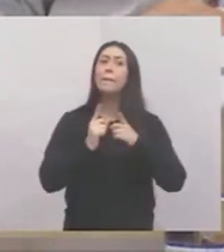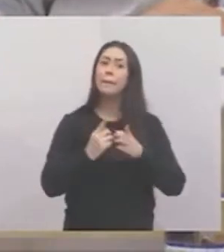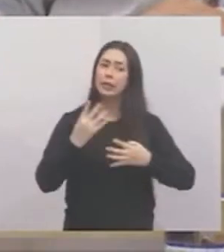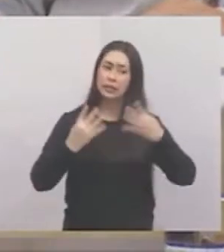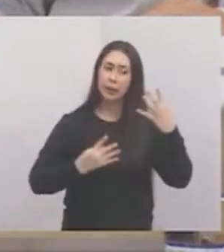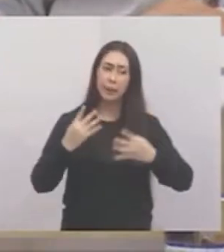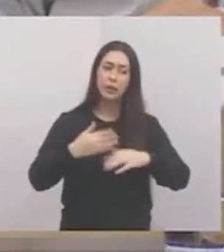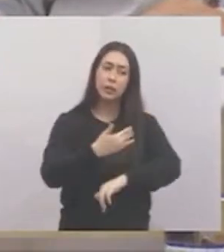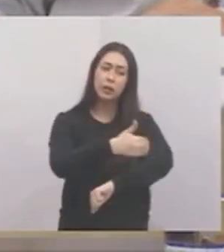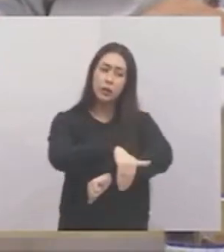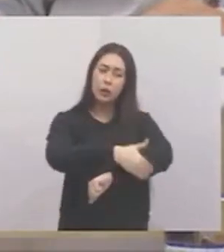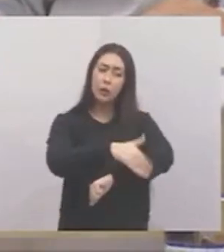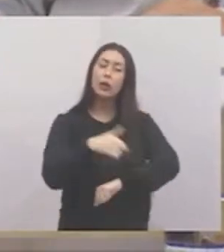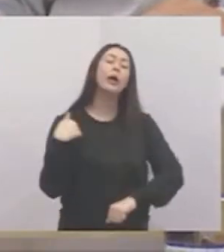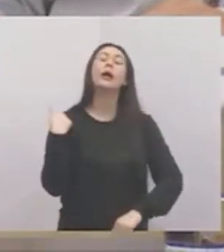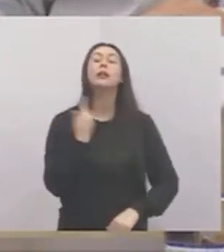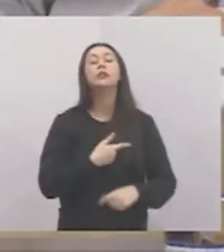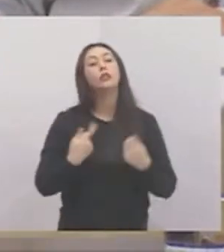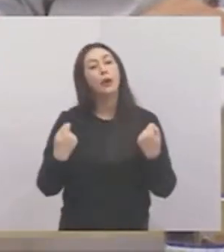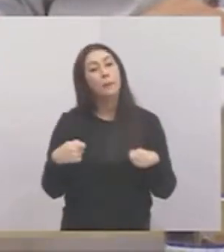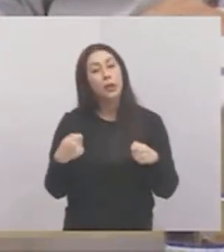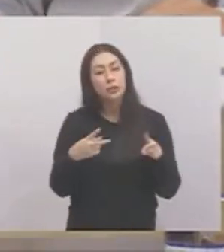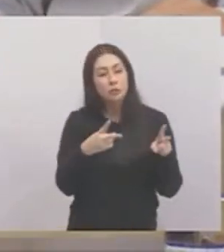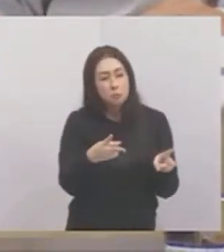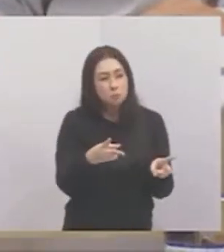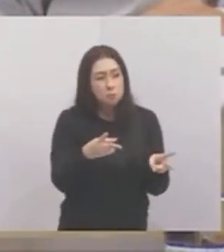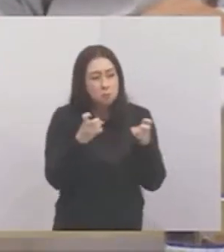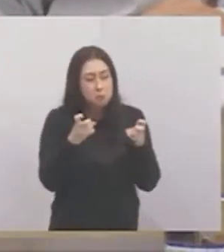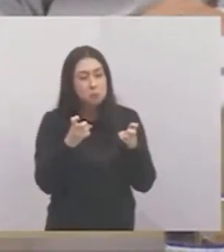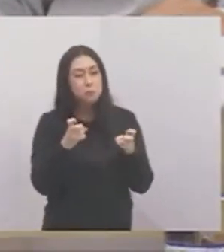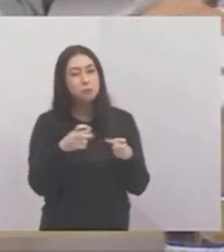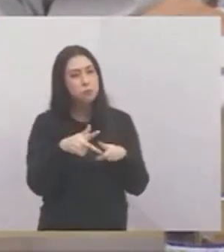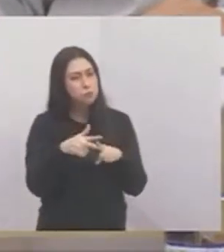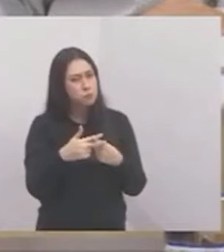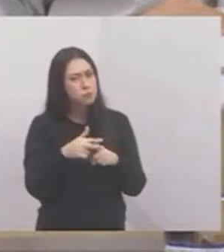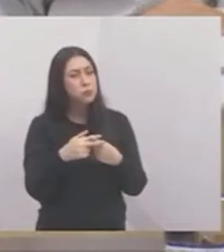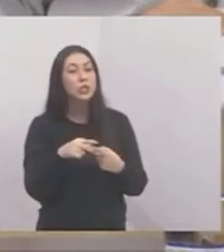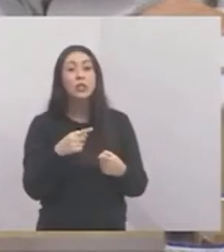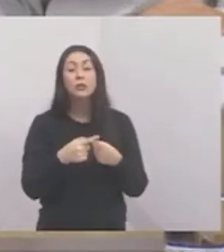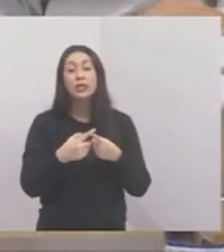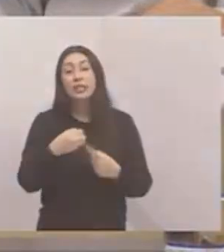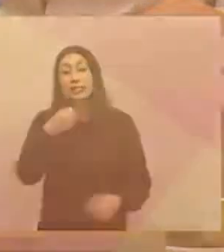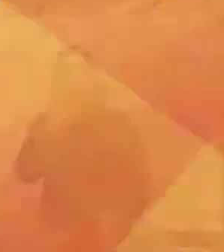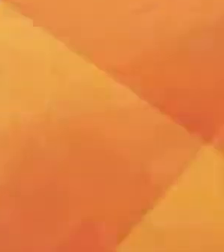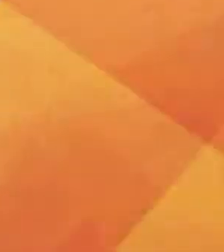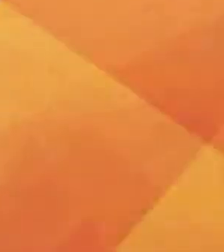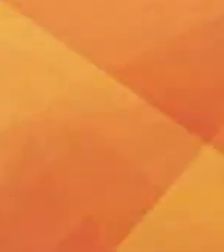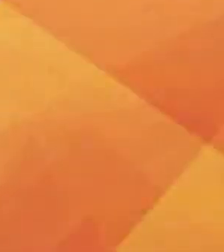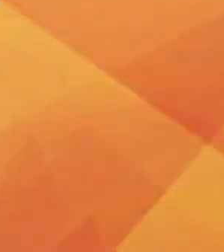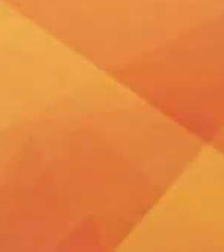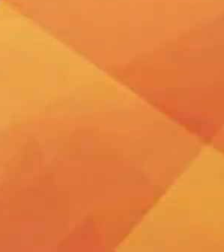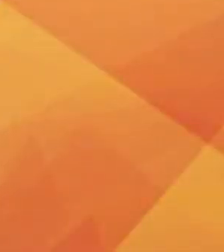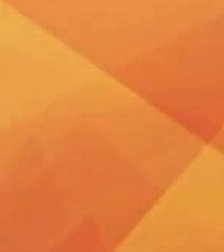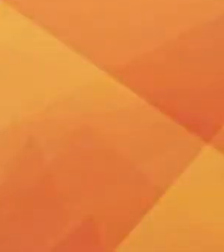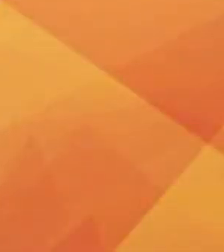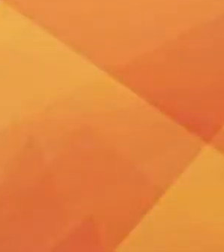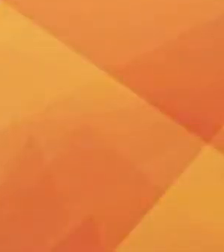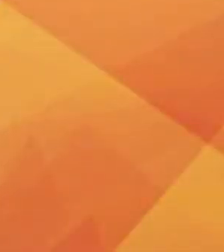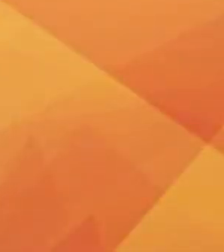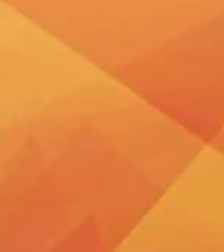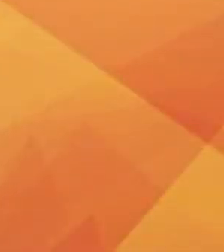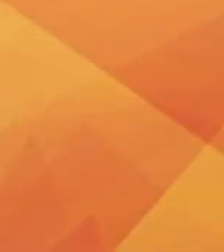via pública. Nós temos que ver a situação para arrumar, porque se cai alguém no buraco ali? Mais sobre as